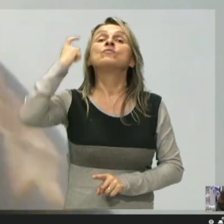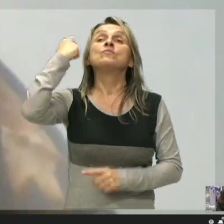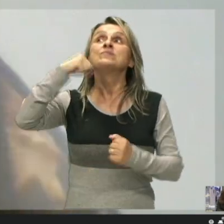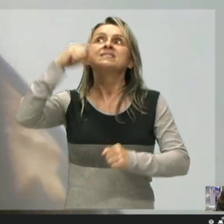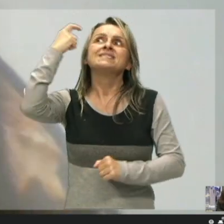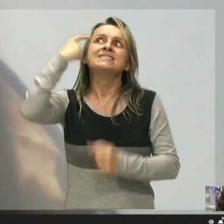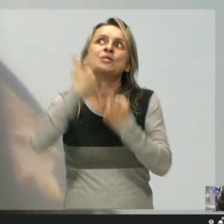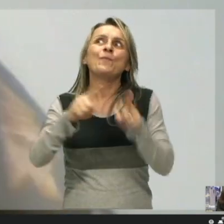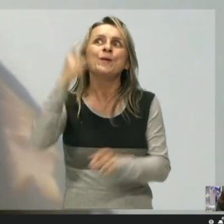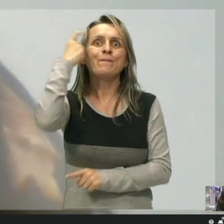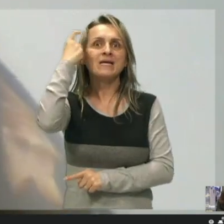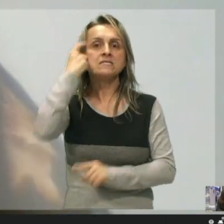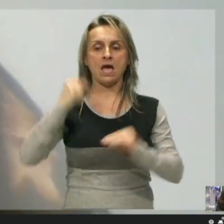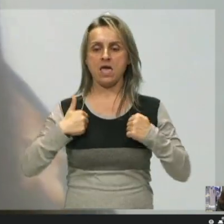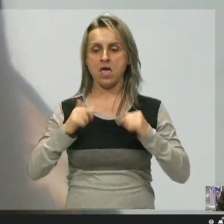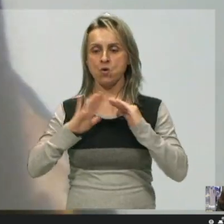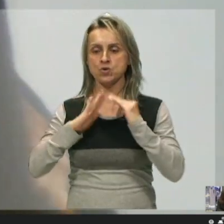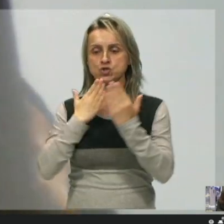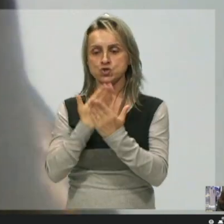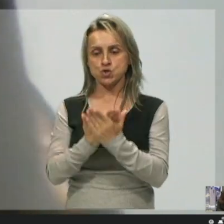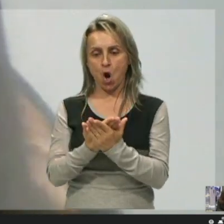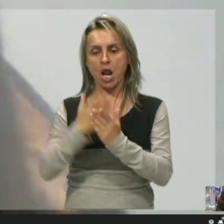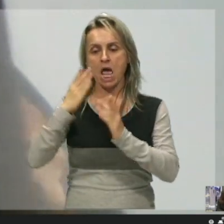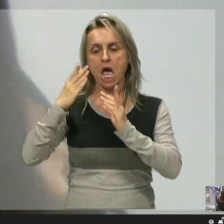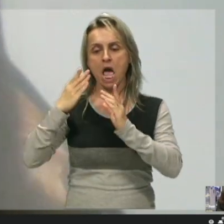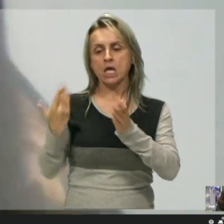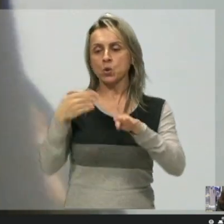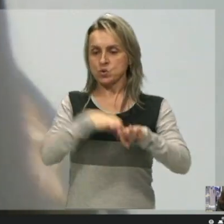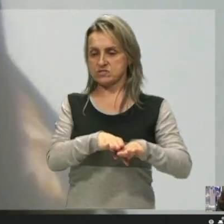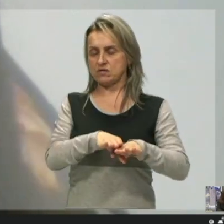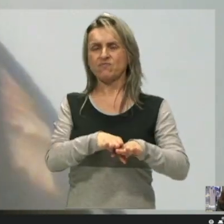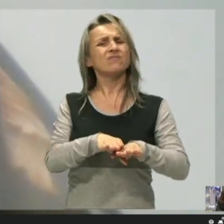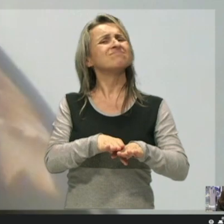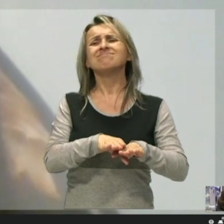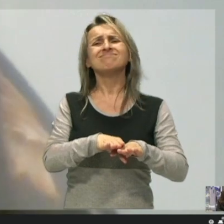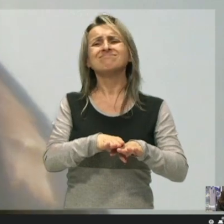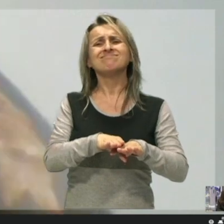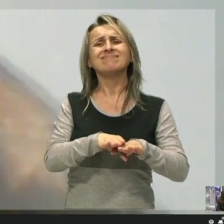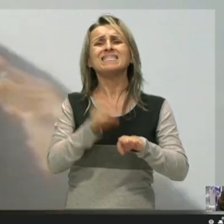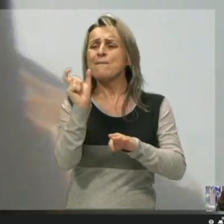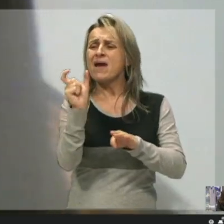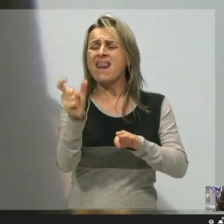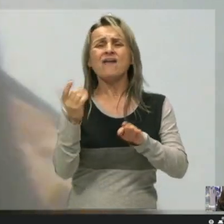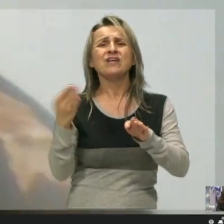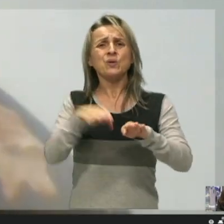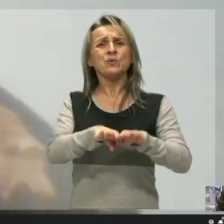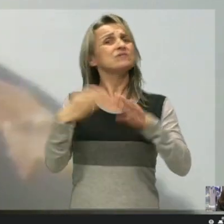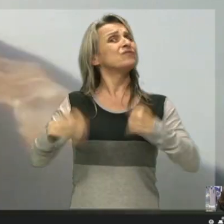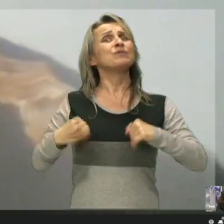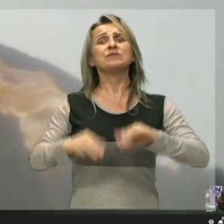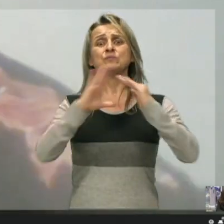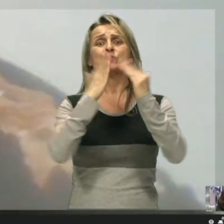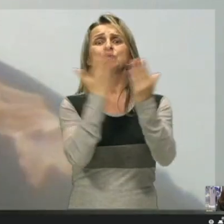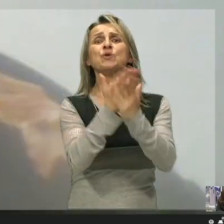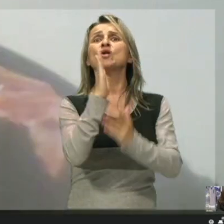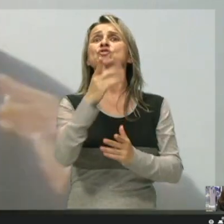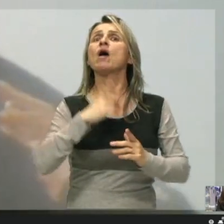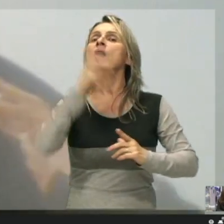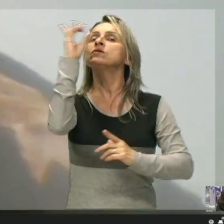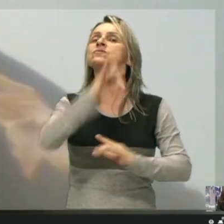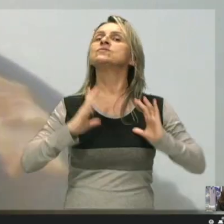as pessoas são diferentes. Se eu trabalho com modelo universal, que tudo serve para todos, eu não fico me preocupando em adaptar ali, e mudar currículo, e